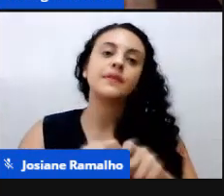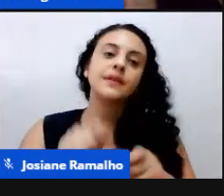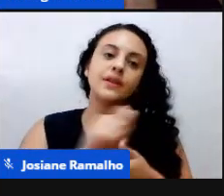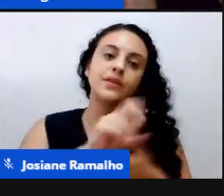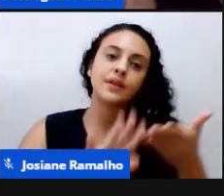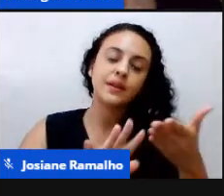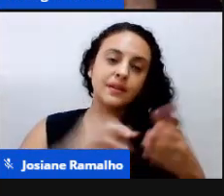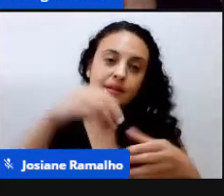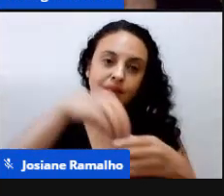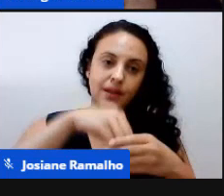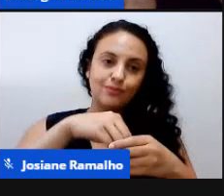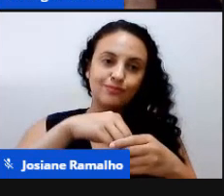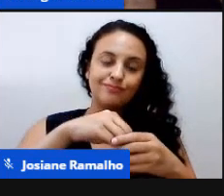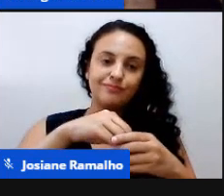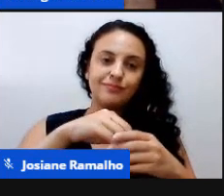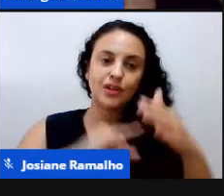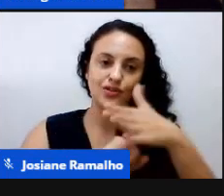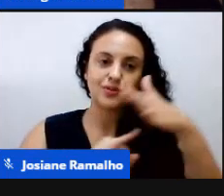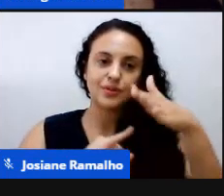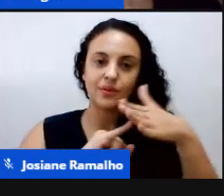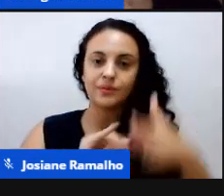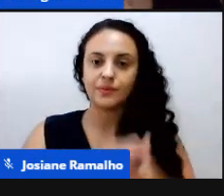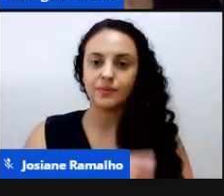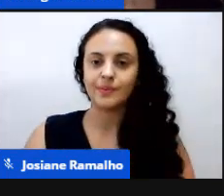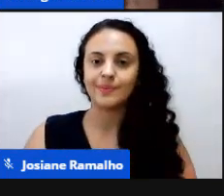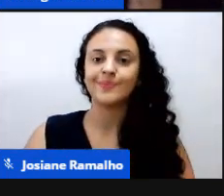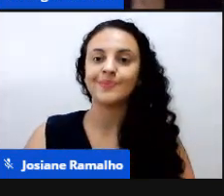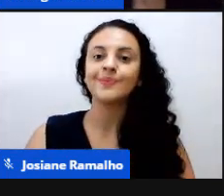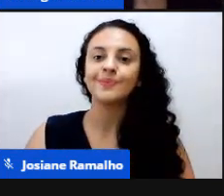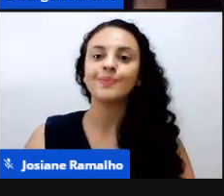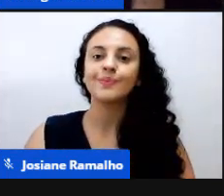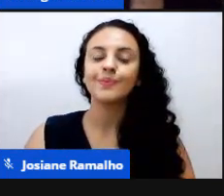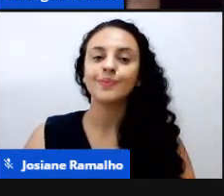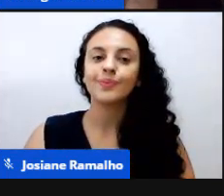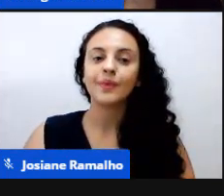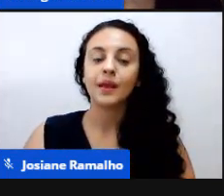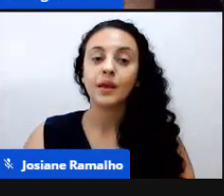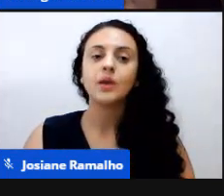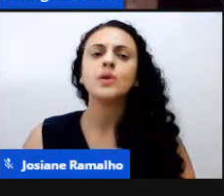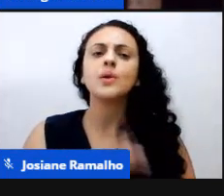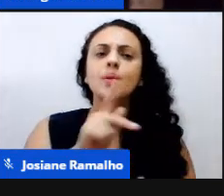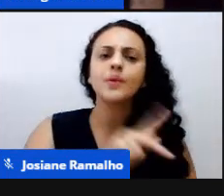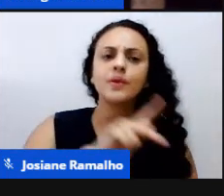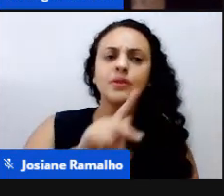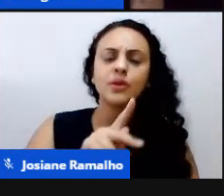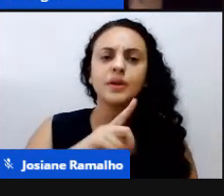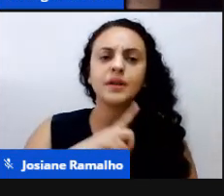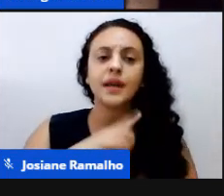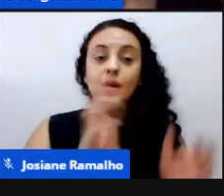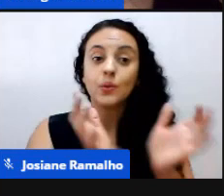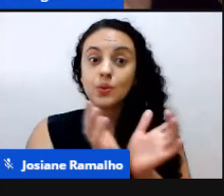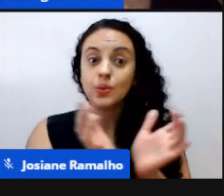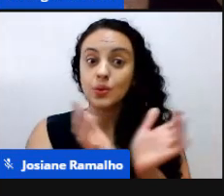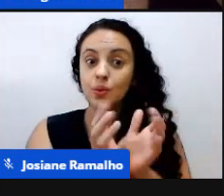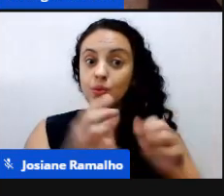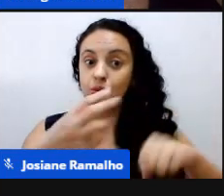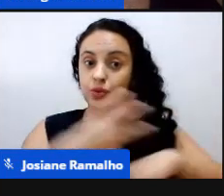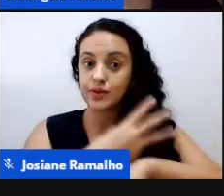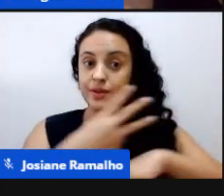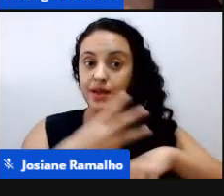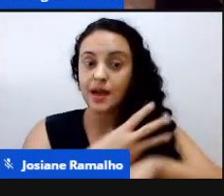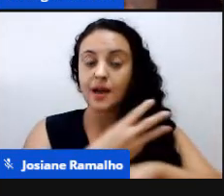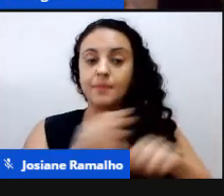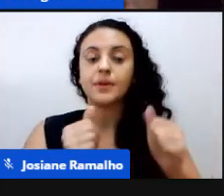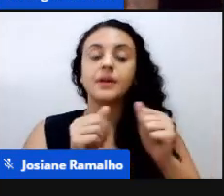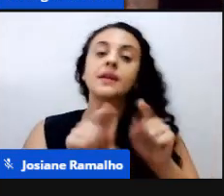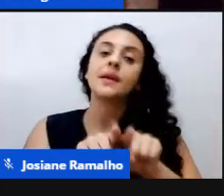unidades. Né, Elisângela? Isso. E aquele professor que tem um grupo de WhatsApp, a coordenação que tem